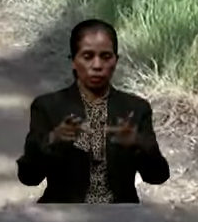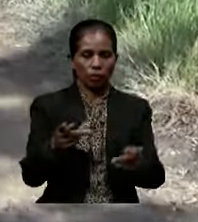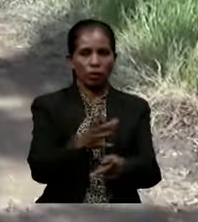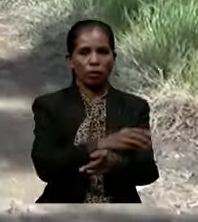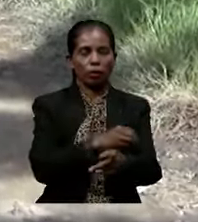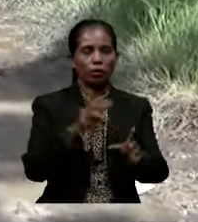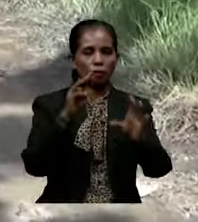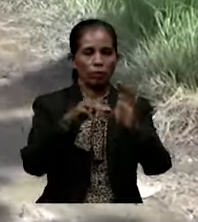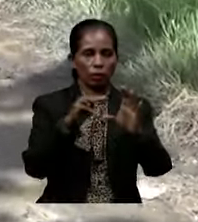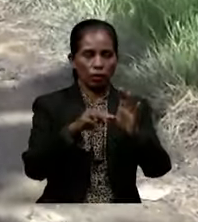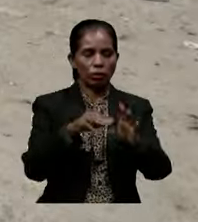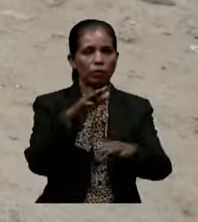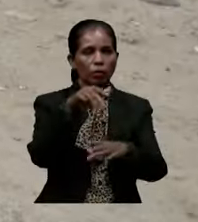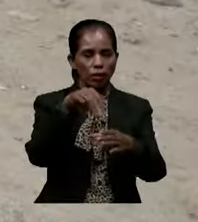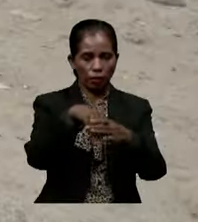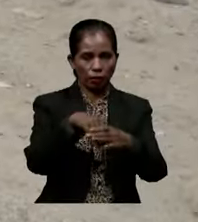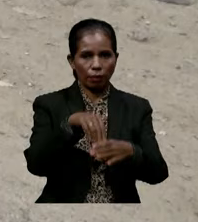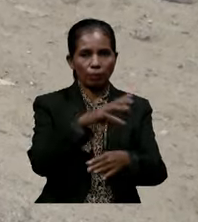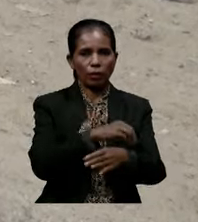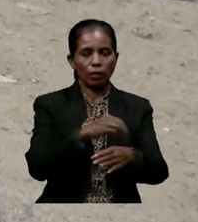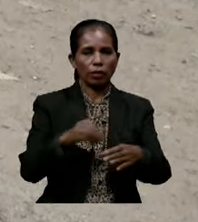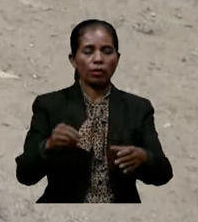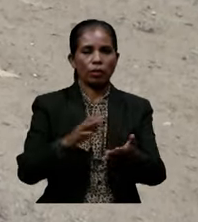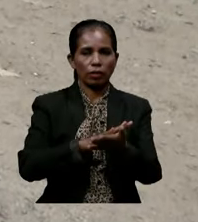no mercado Laran, no Nebe ele transforma a cidade de